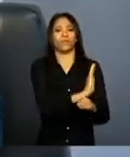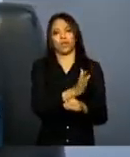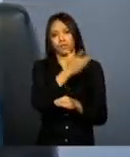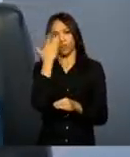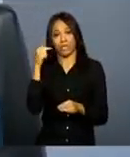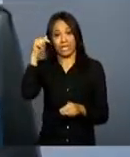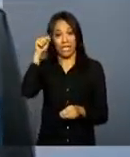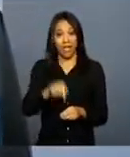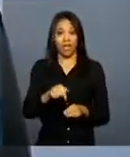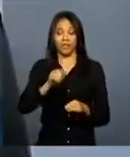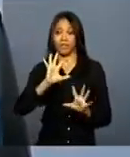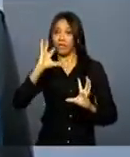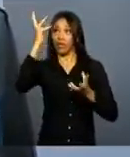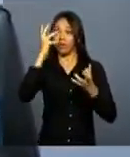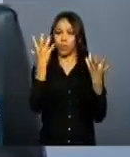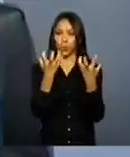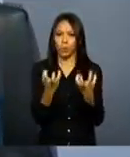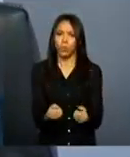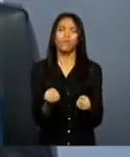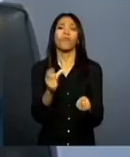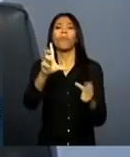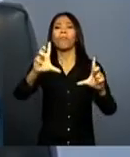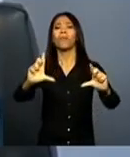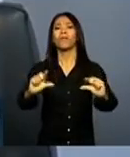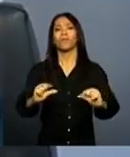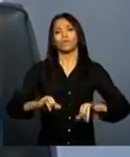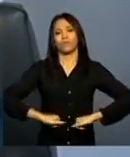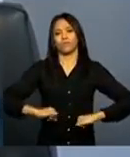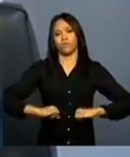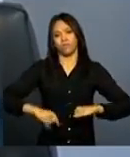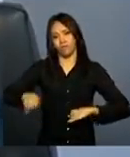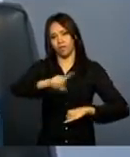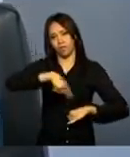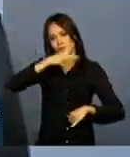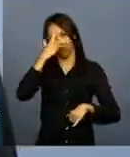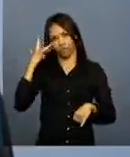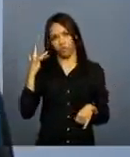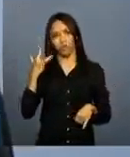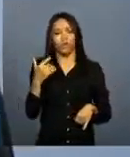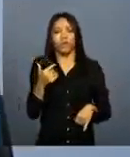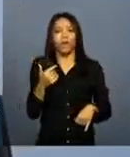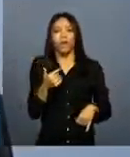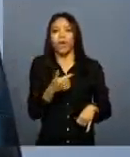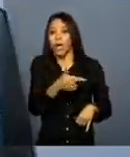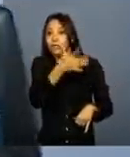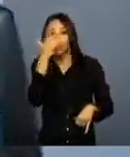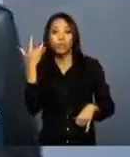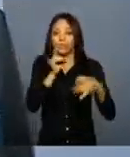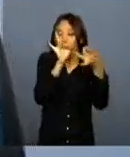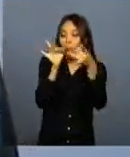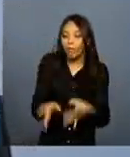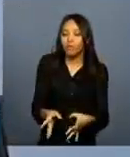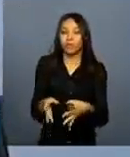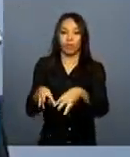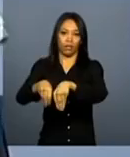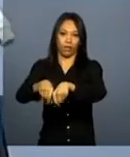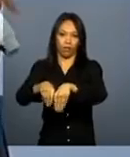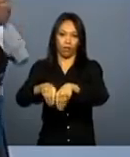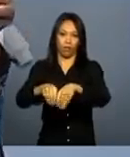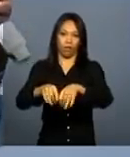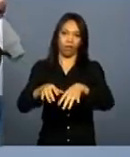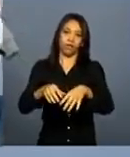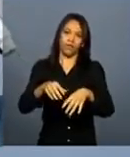seca fosse o menor sofrimento possível para o nosso povo. Né? E a gente não teve êxodo, o povo não abandonou a terra, sofreu, porque